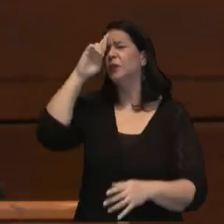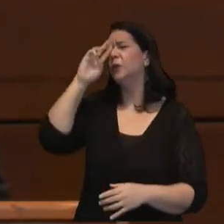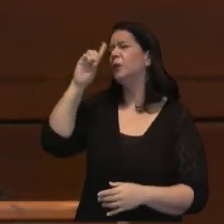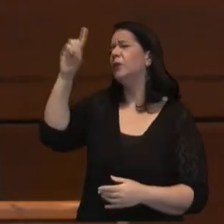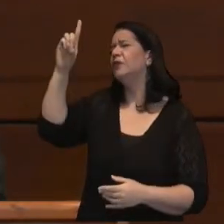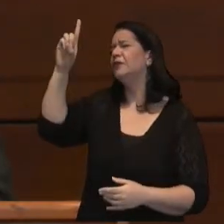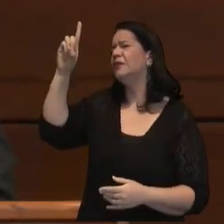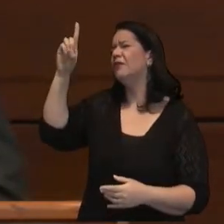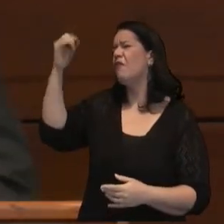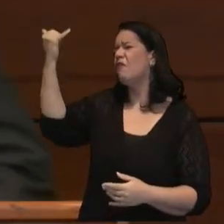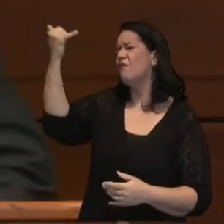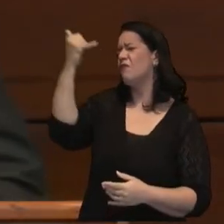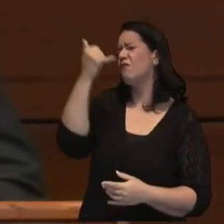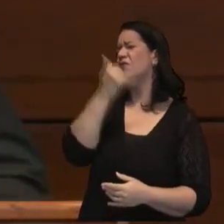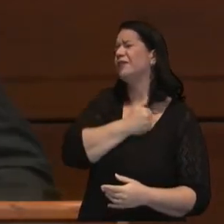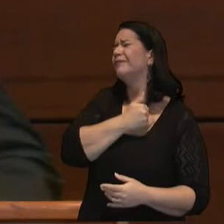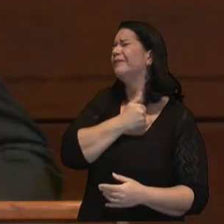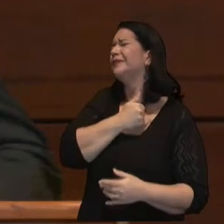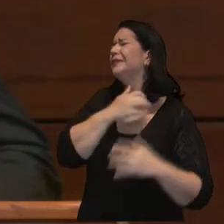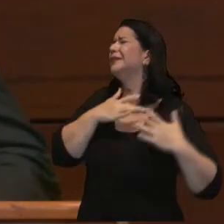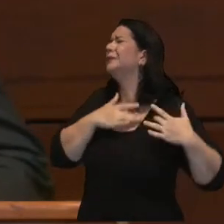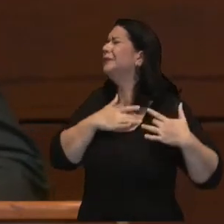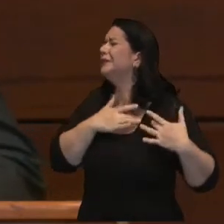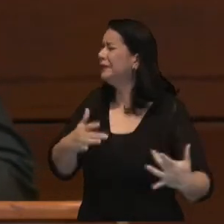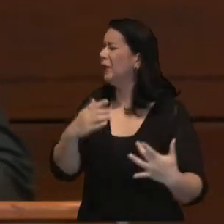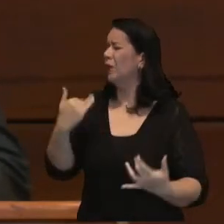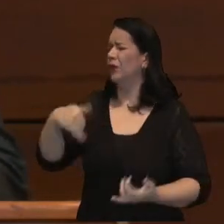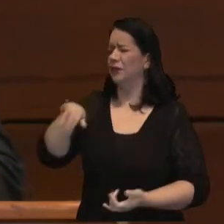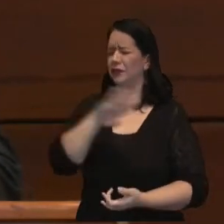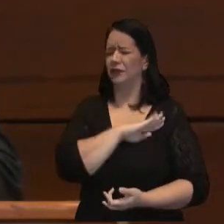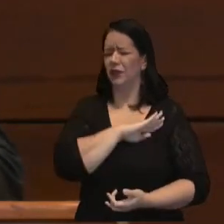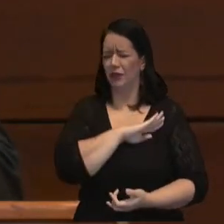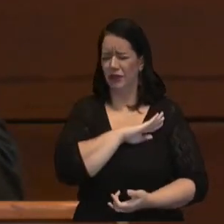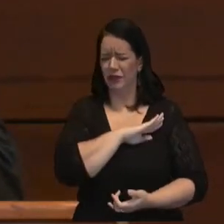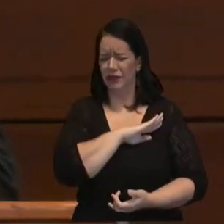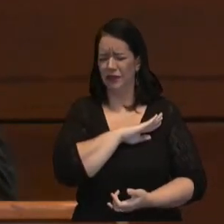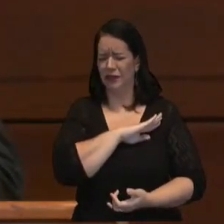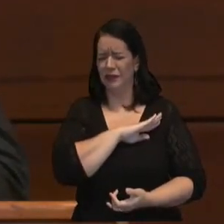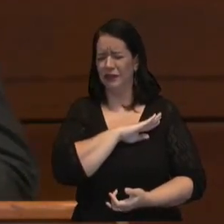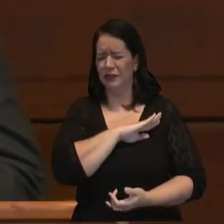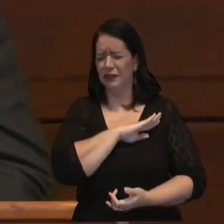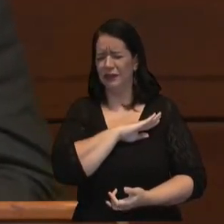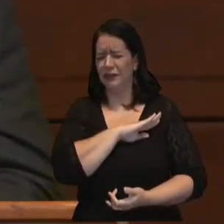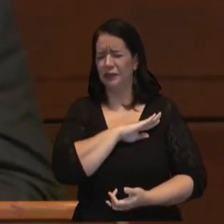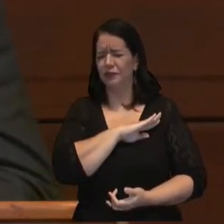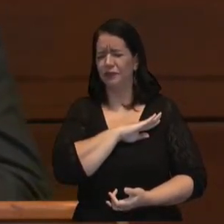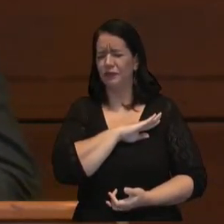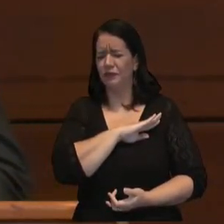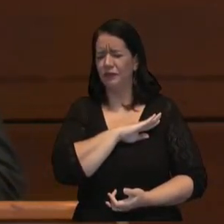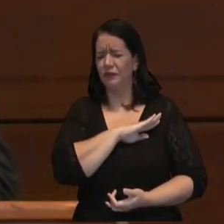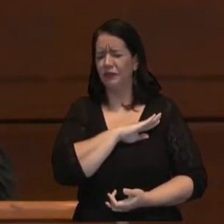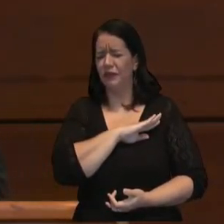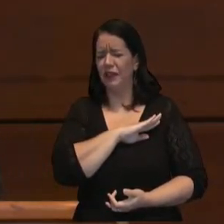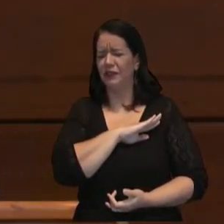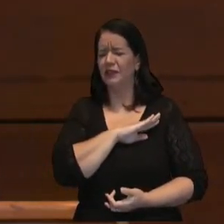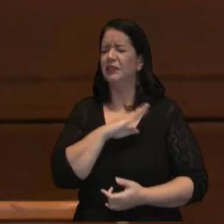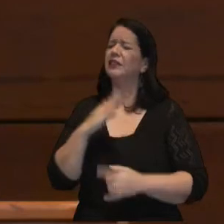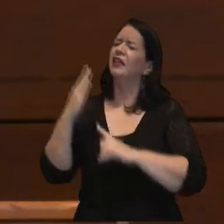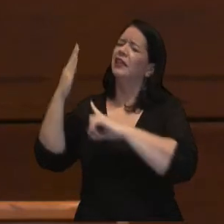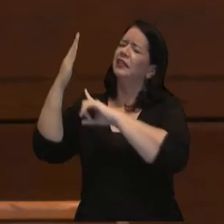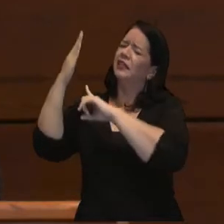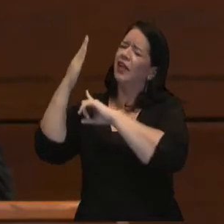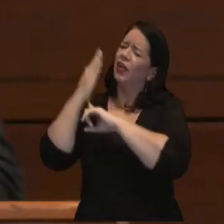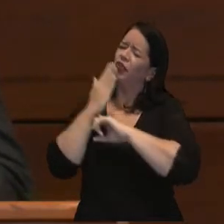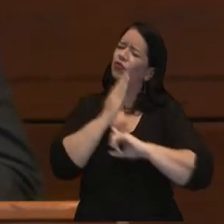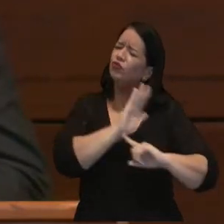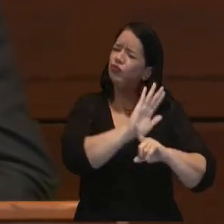Senhor, tenha misericórdia de nós, para que nós sejamos encontrados homens,